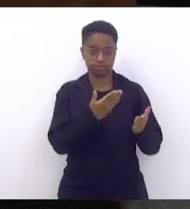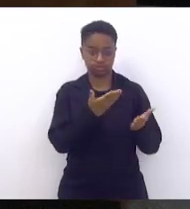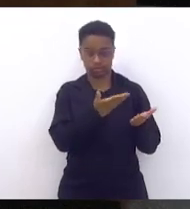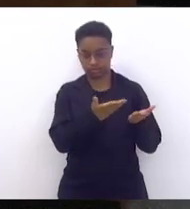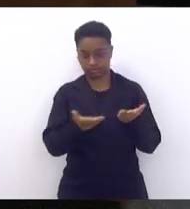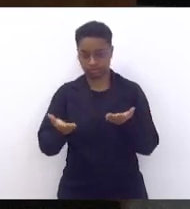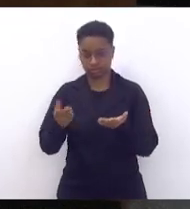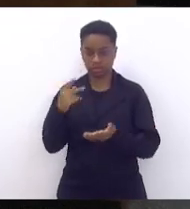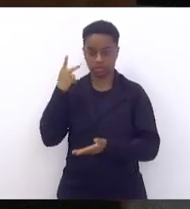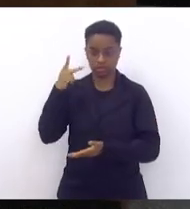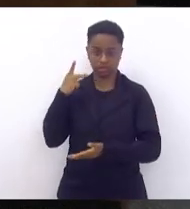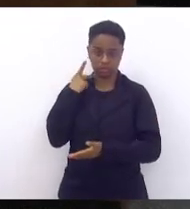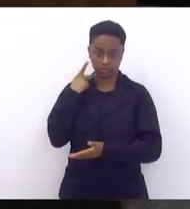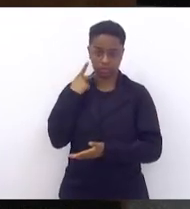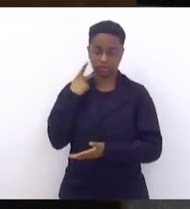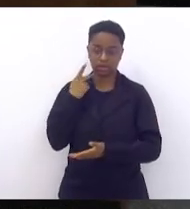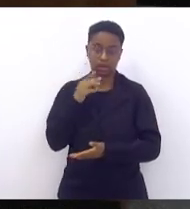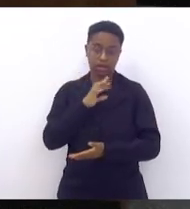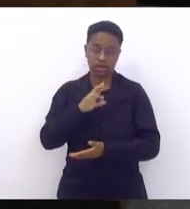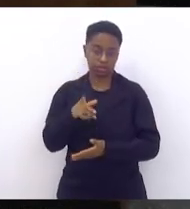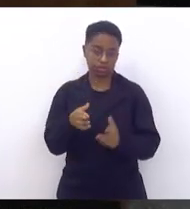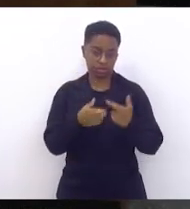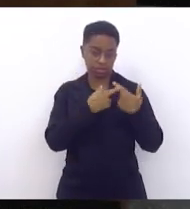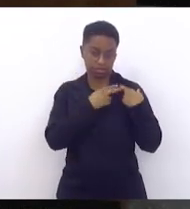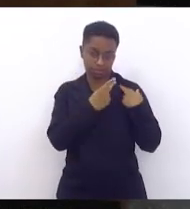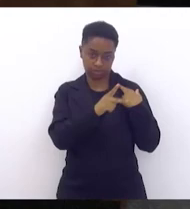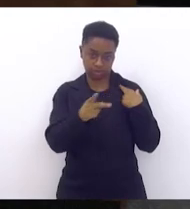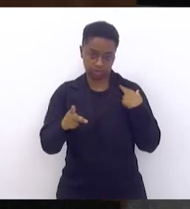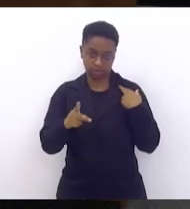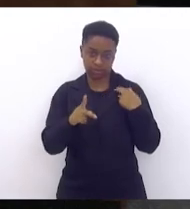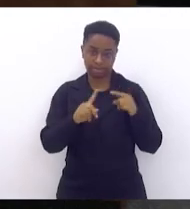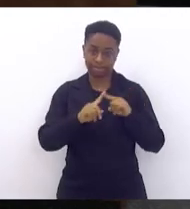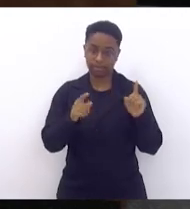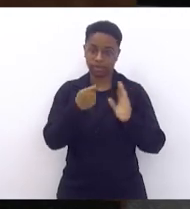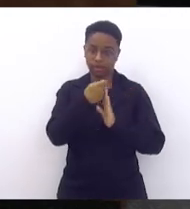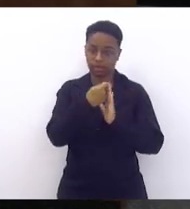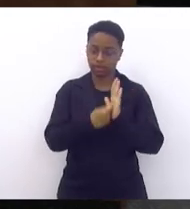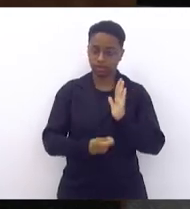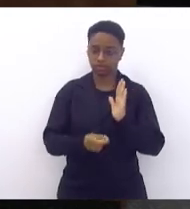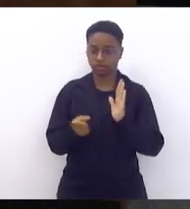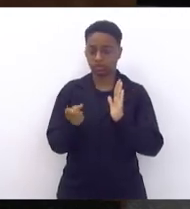do mistério deles, não redigem